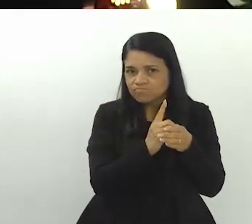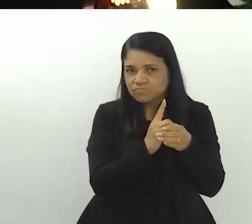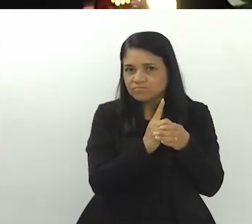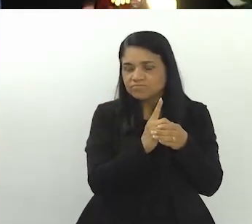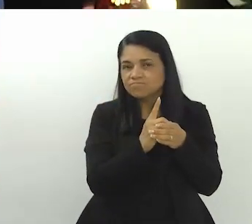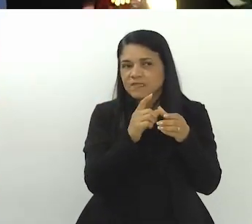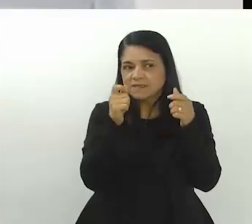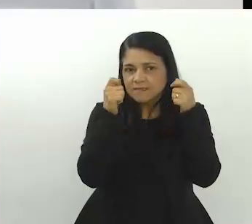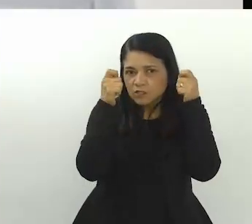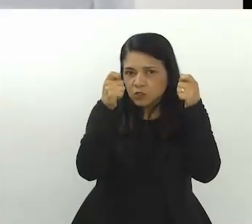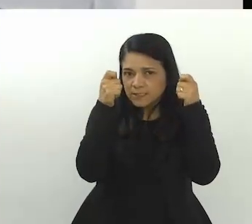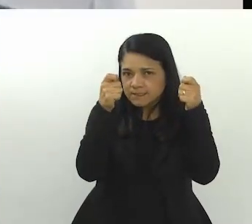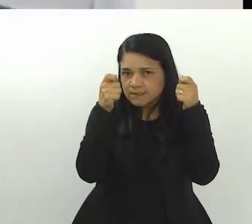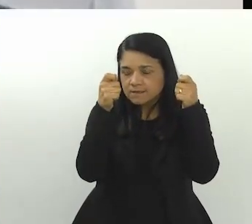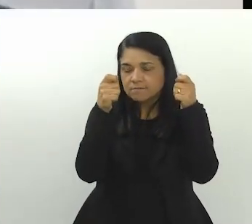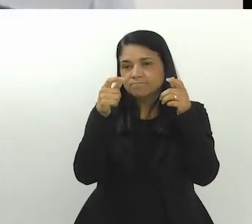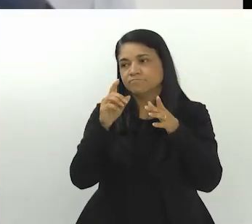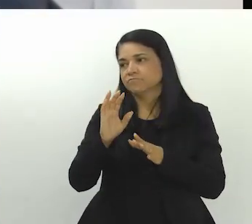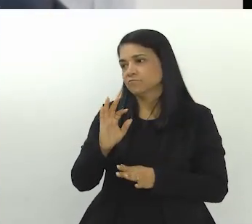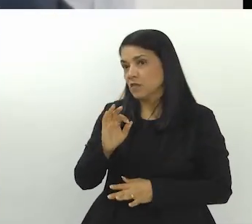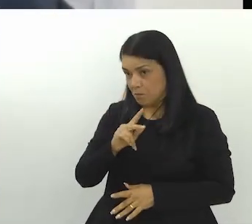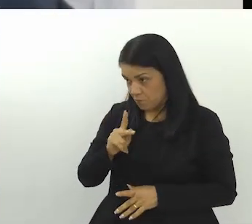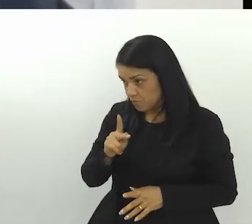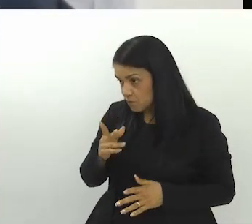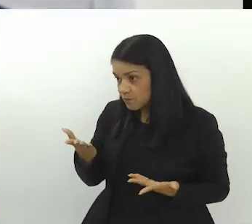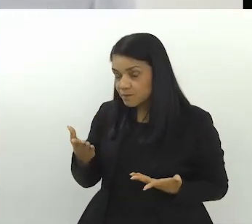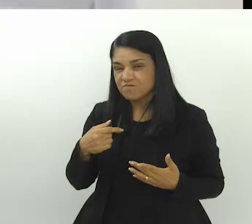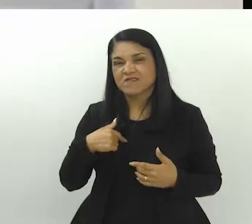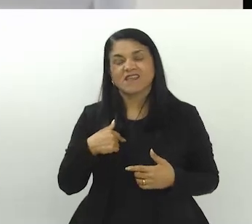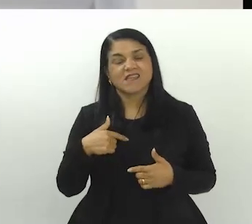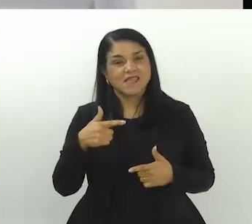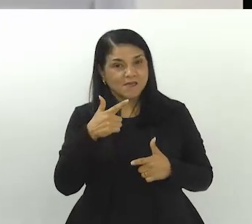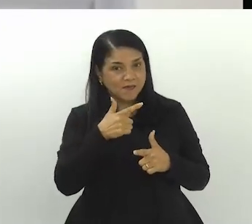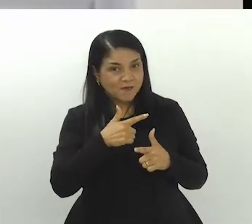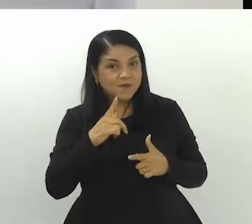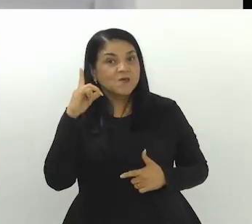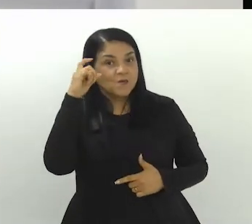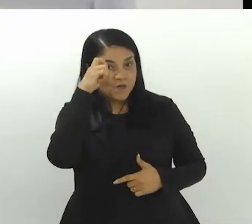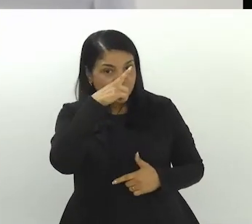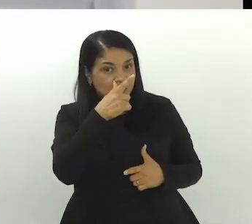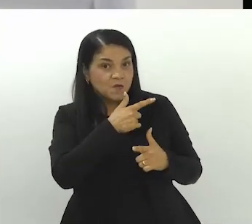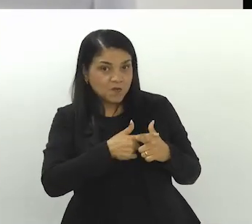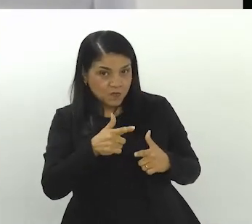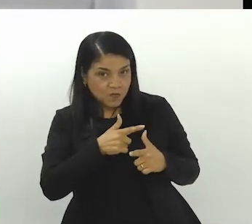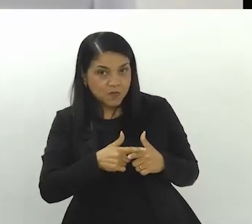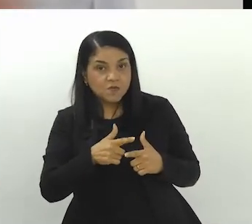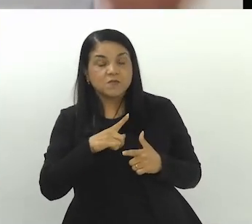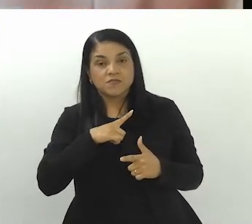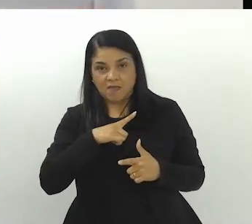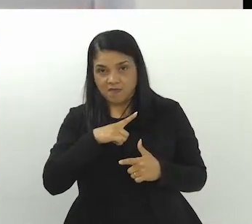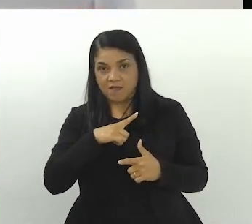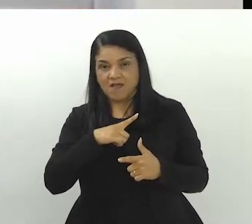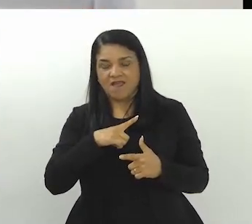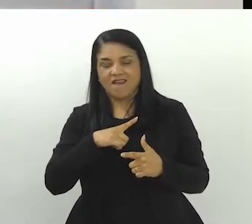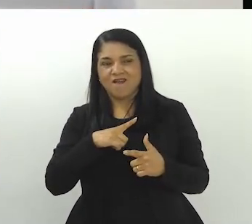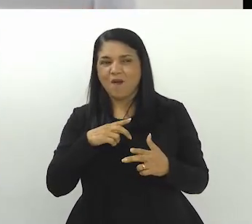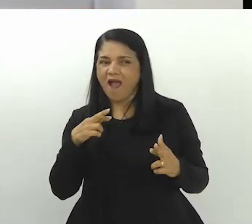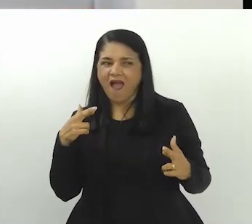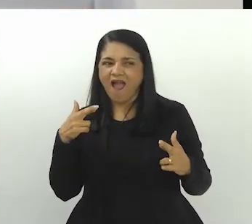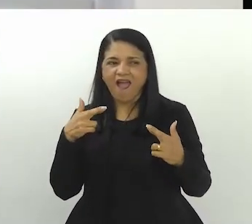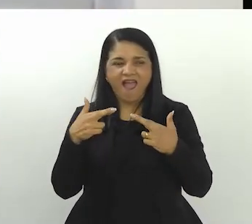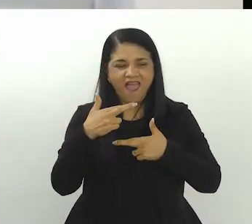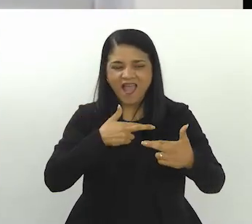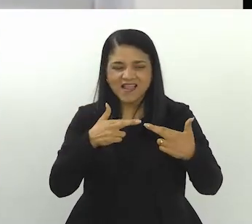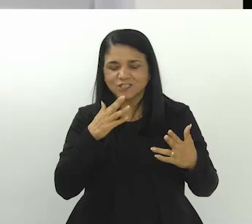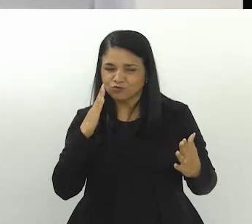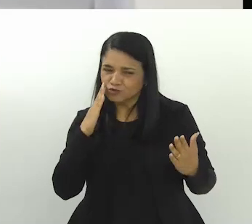professor? Esse é um tema bastante polêmico, mas eu diria que não há essa relação tão direta